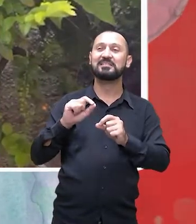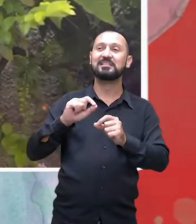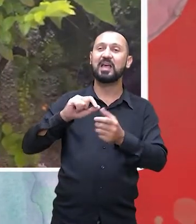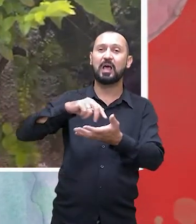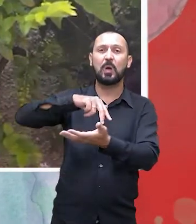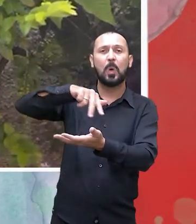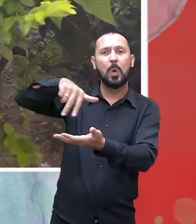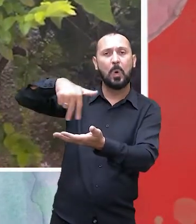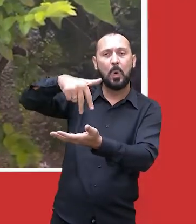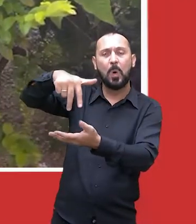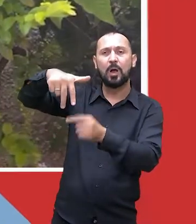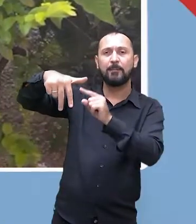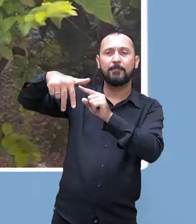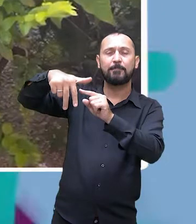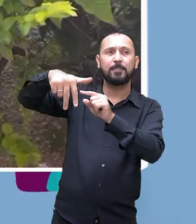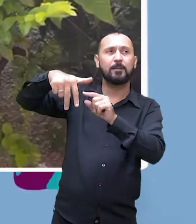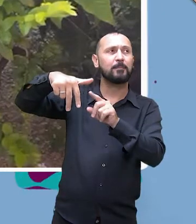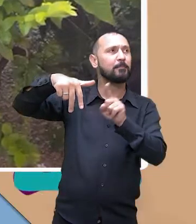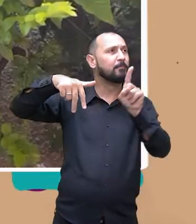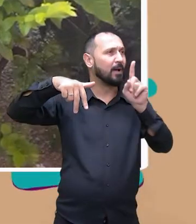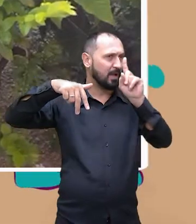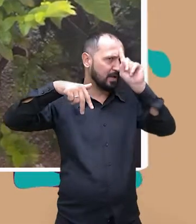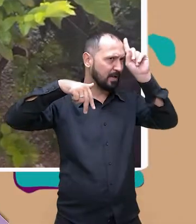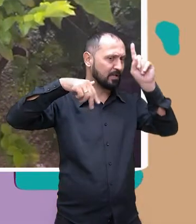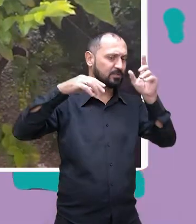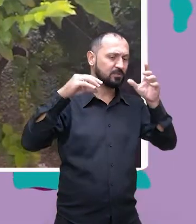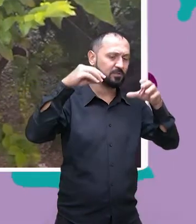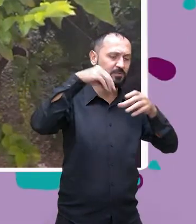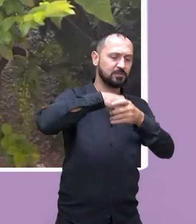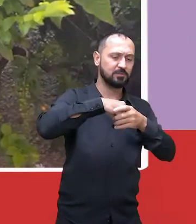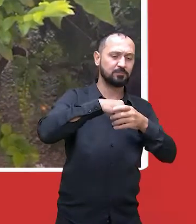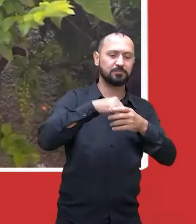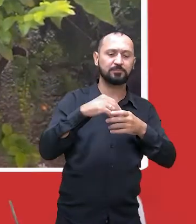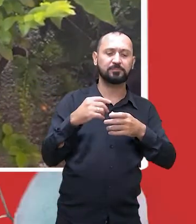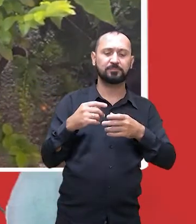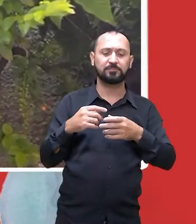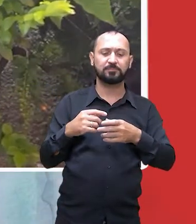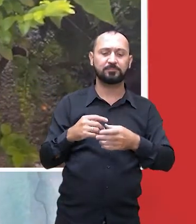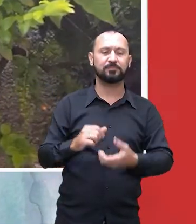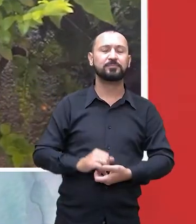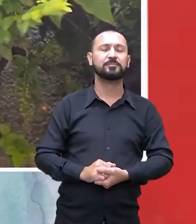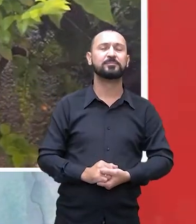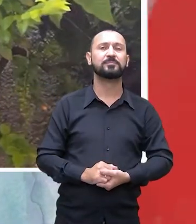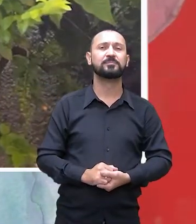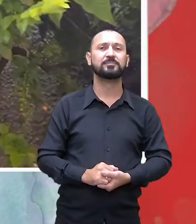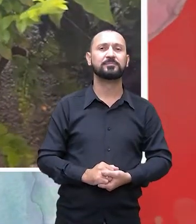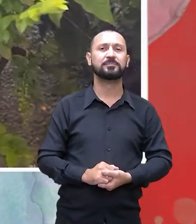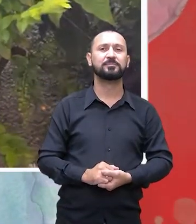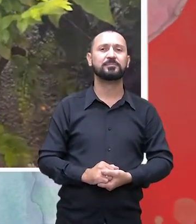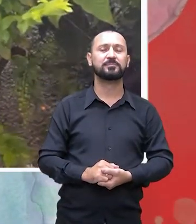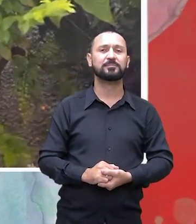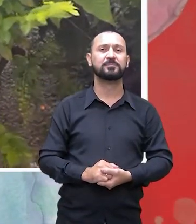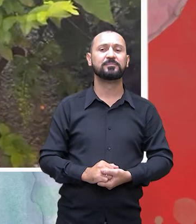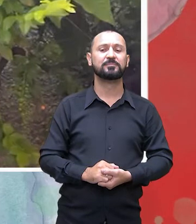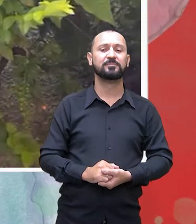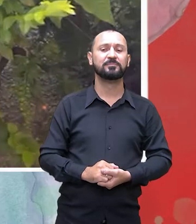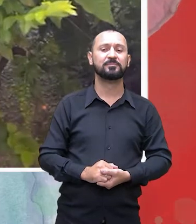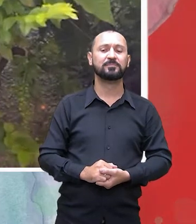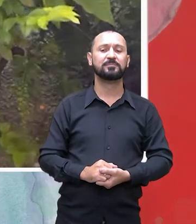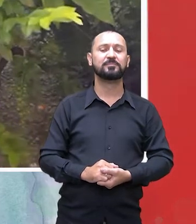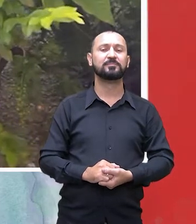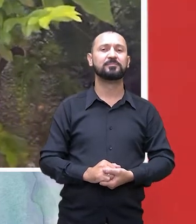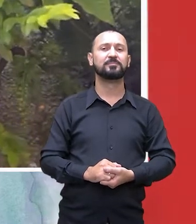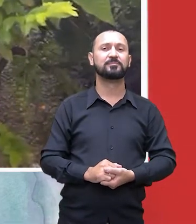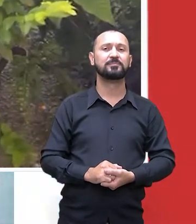trazer nos intérpretes esse olhar para o criador principal do ginga e dali desdobrar o